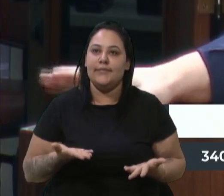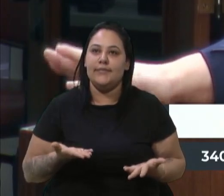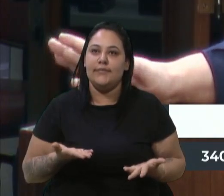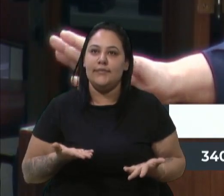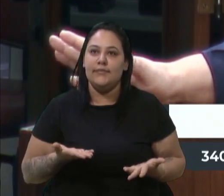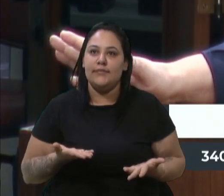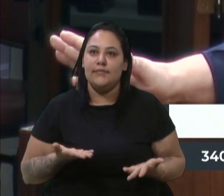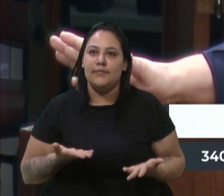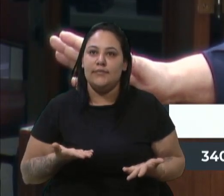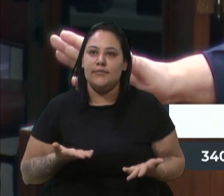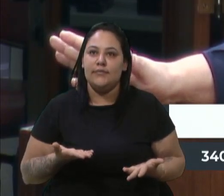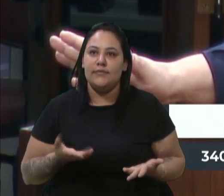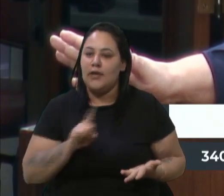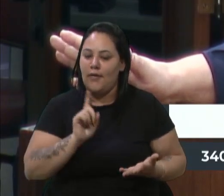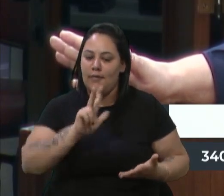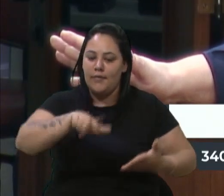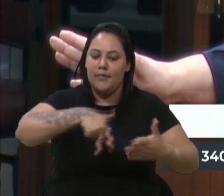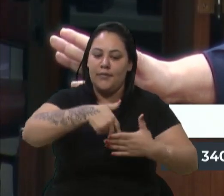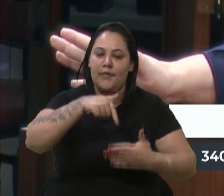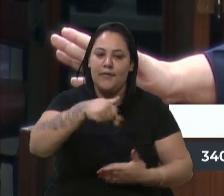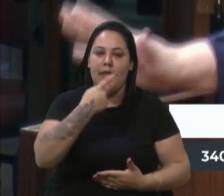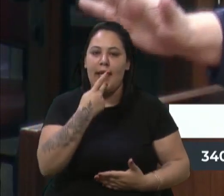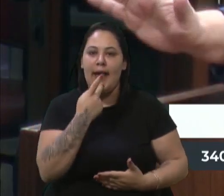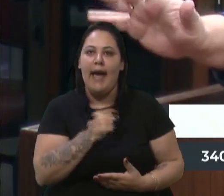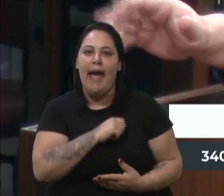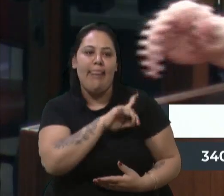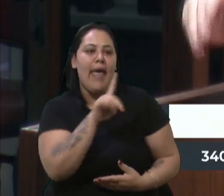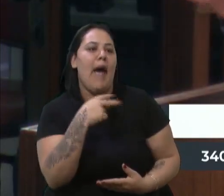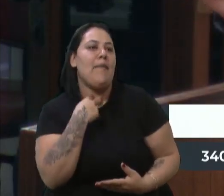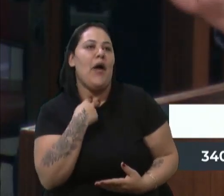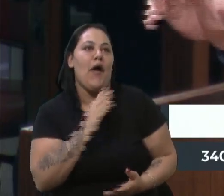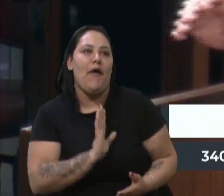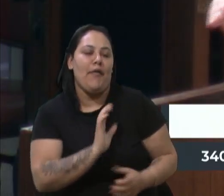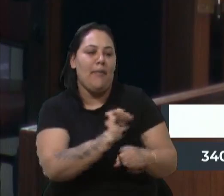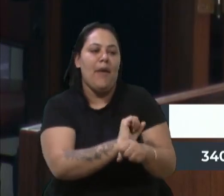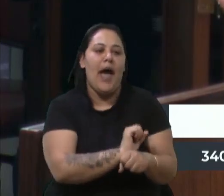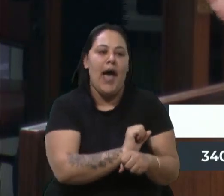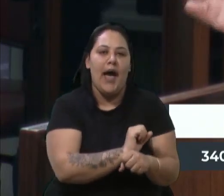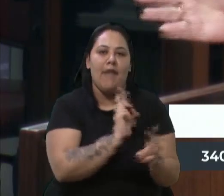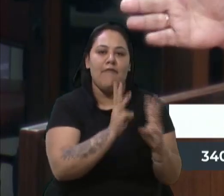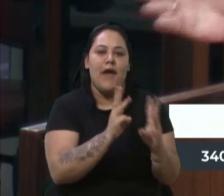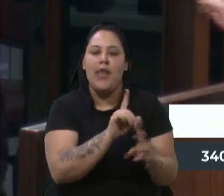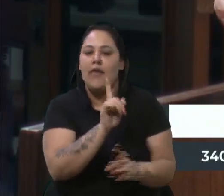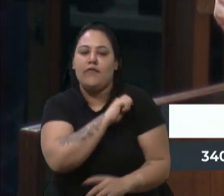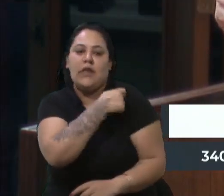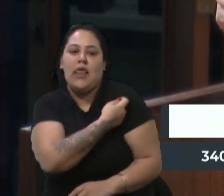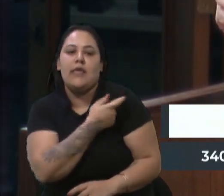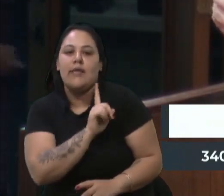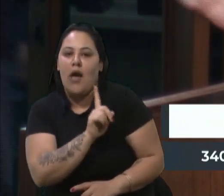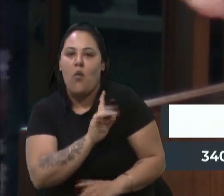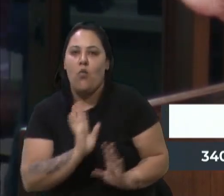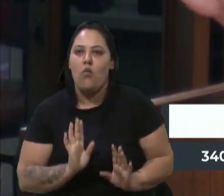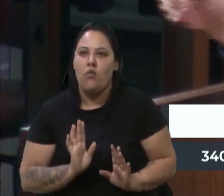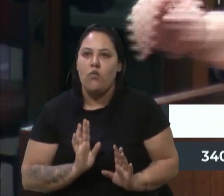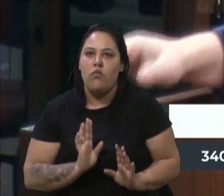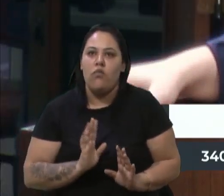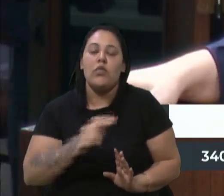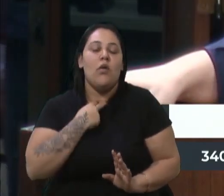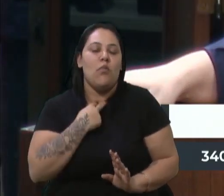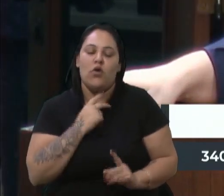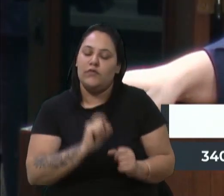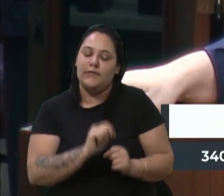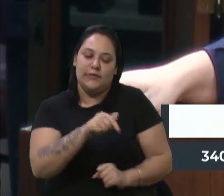Eu não estou aqui querendo prevaricar, dizer não parem, não fiscalizem, não posso. Não posso fazer